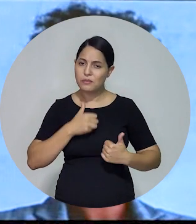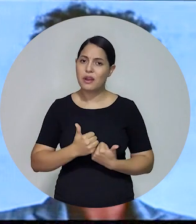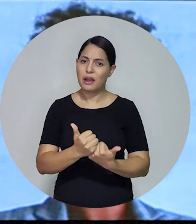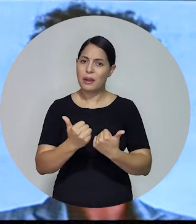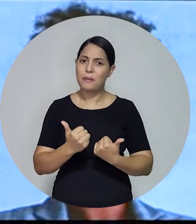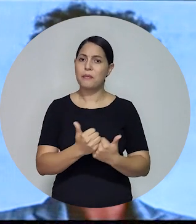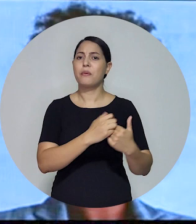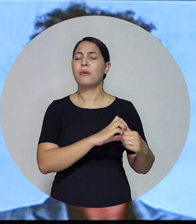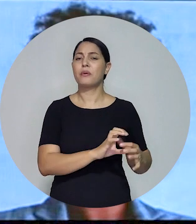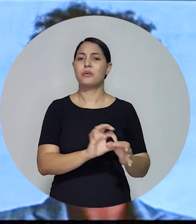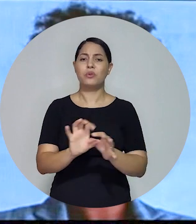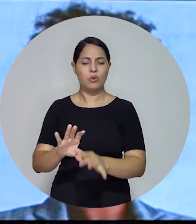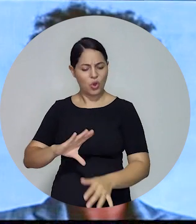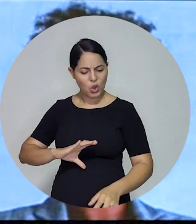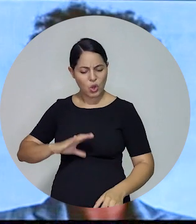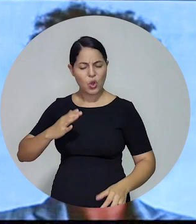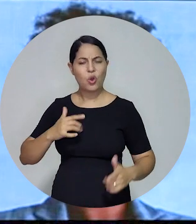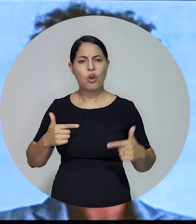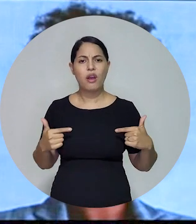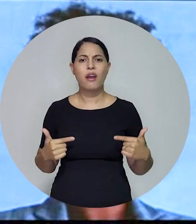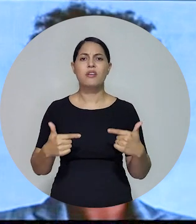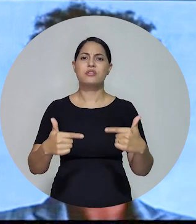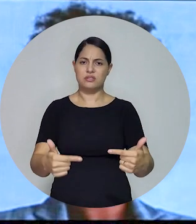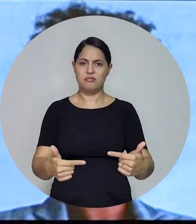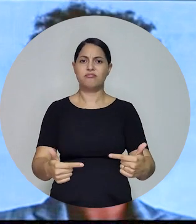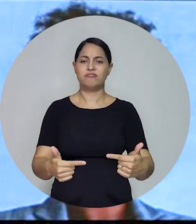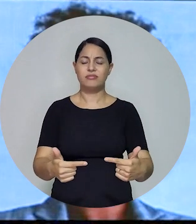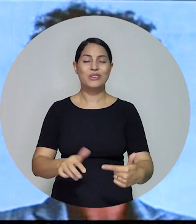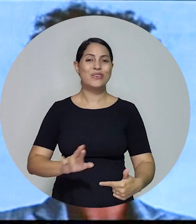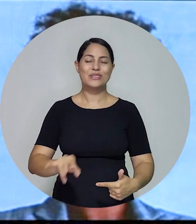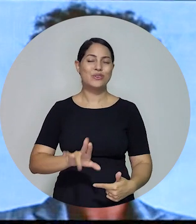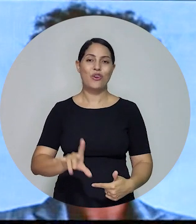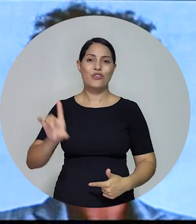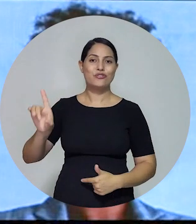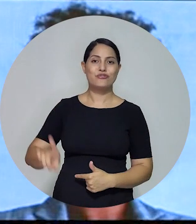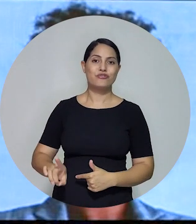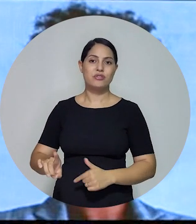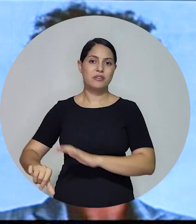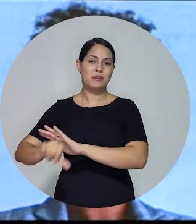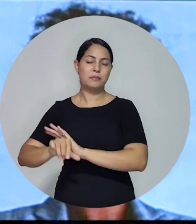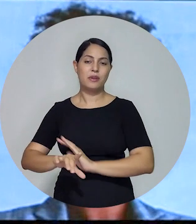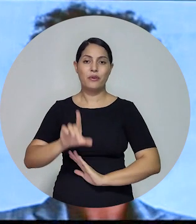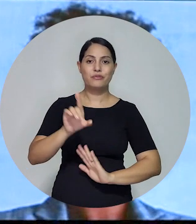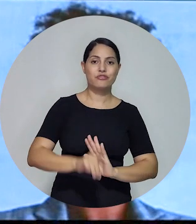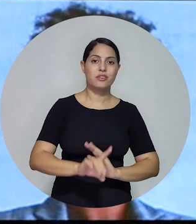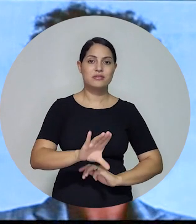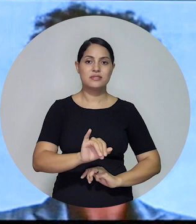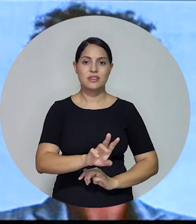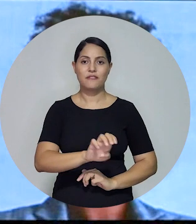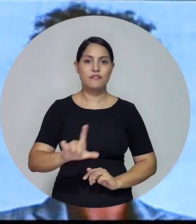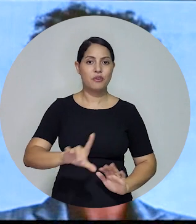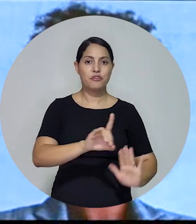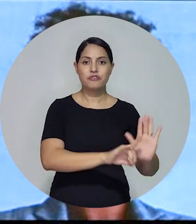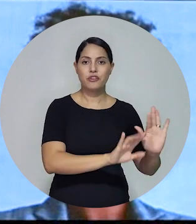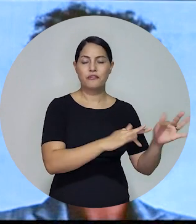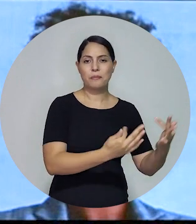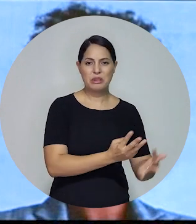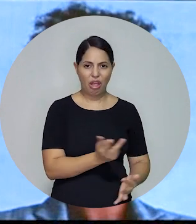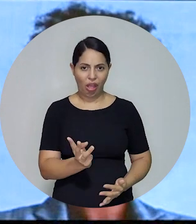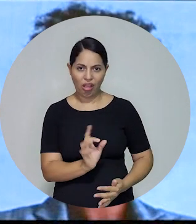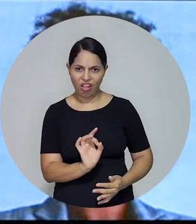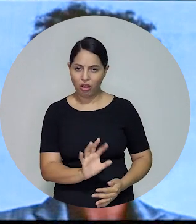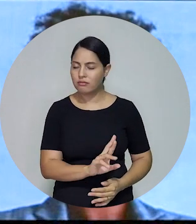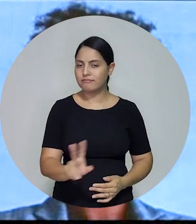por aí. Então eu conclamo as mulheres que corajosamente assumam outras posições. Não existe só o direito penal, o direito civil, o direito